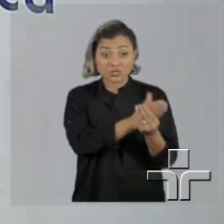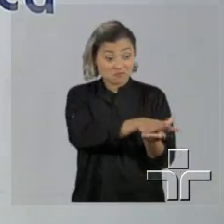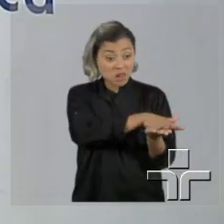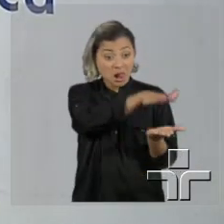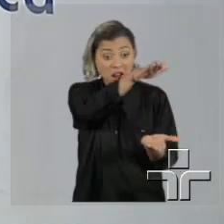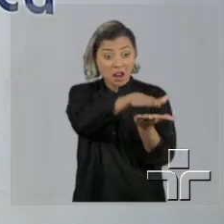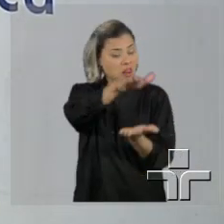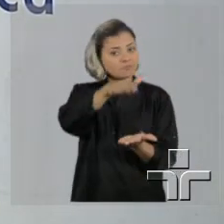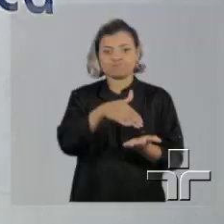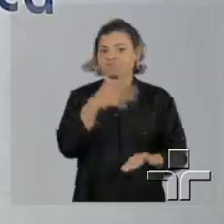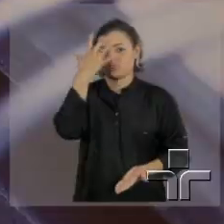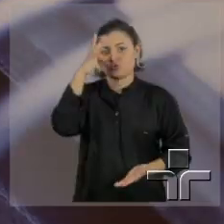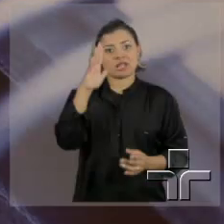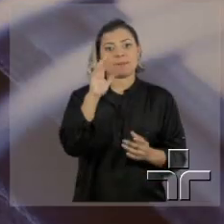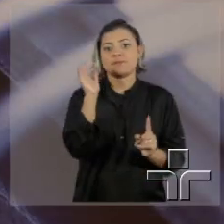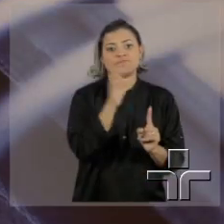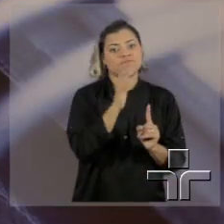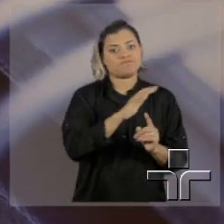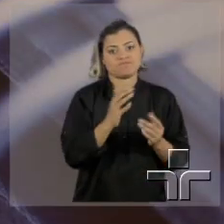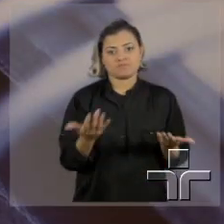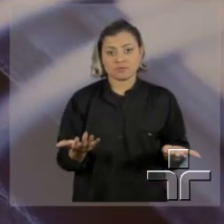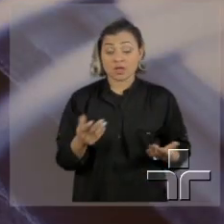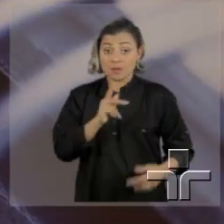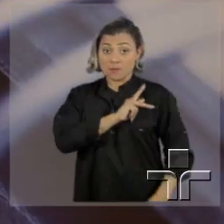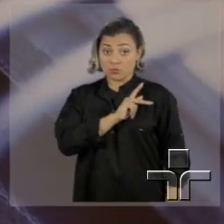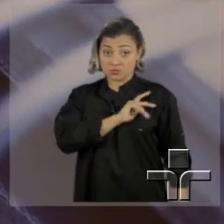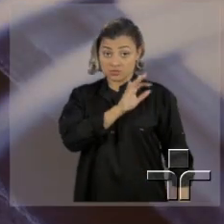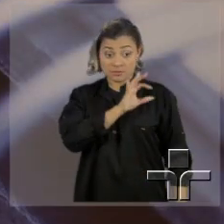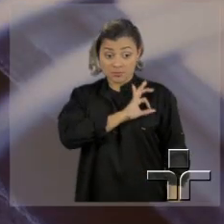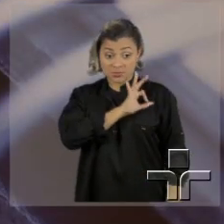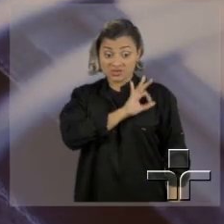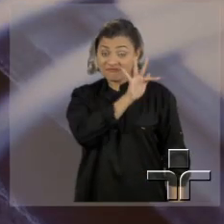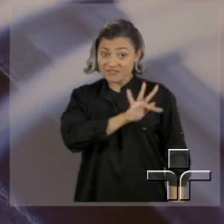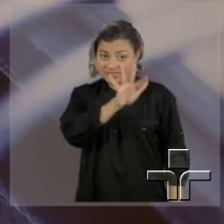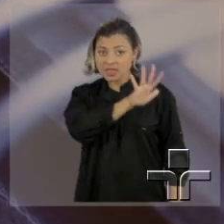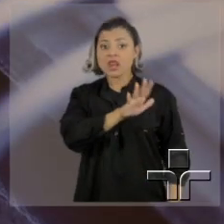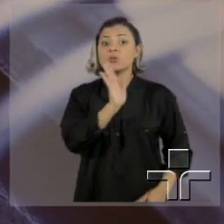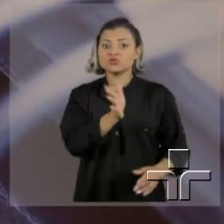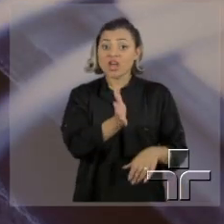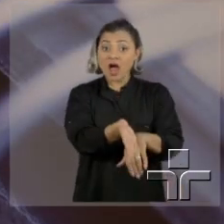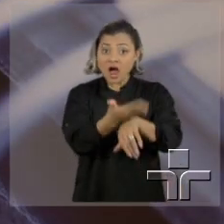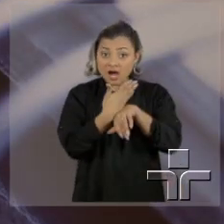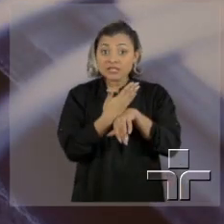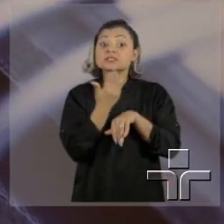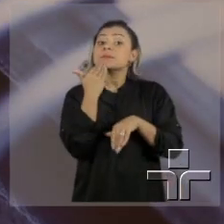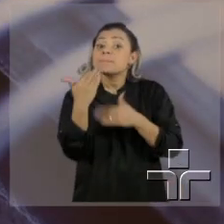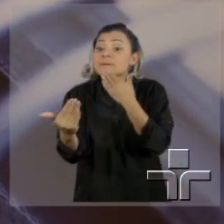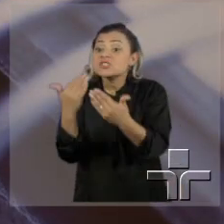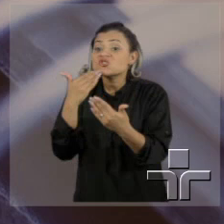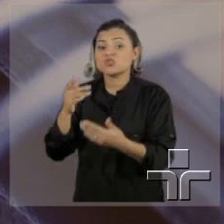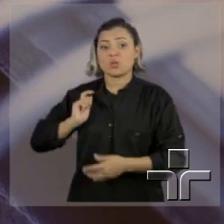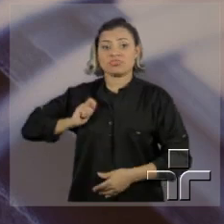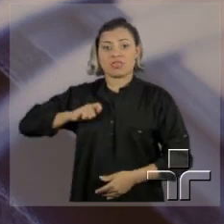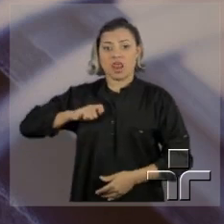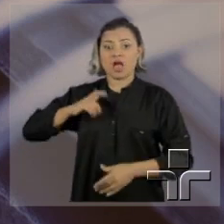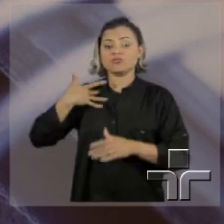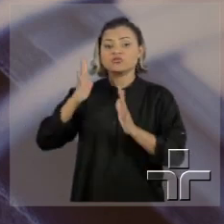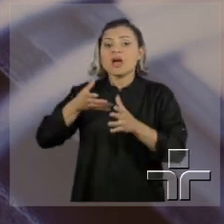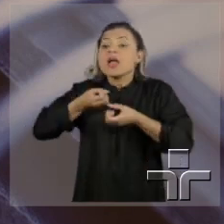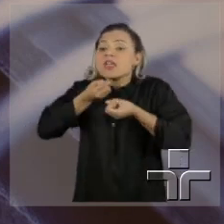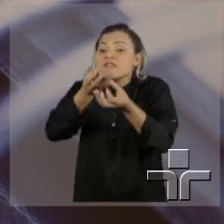investigações afetadas pela decisão. A Polícia Federal, por cautela, já se adiantou, a instituição se adiantou e já pediu aos delegados que